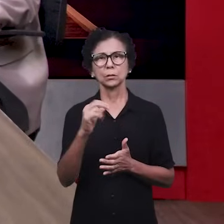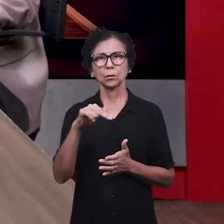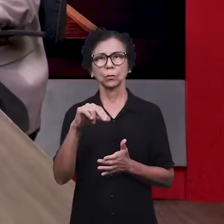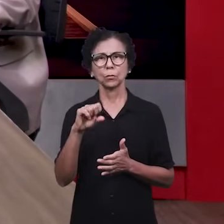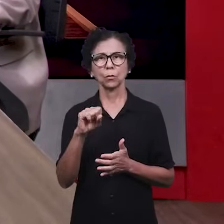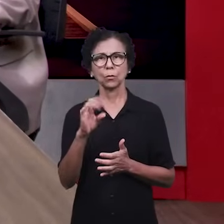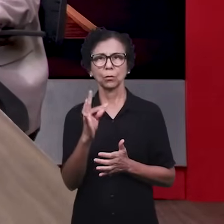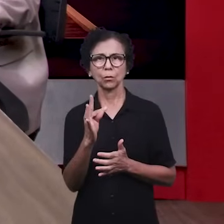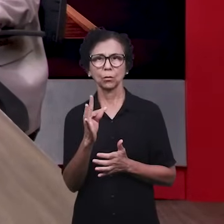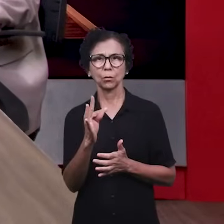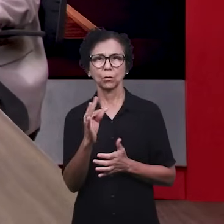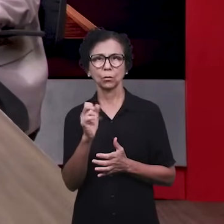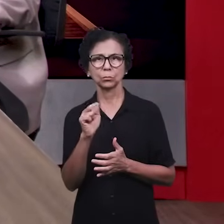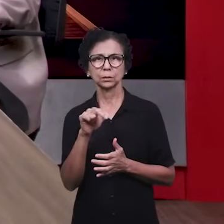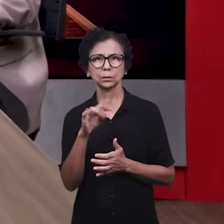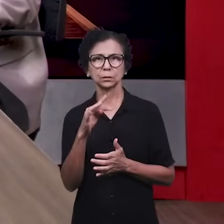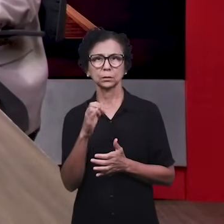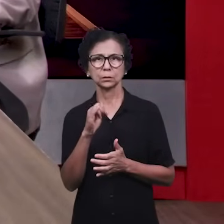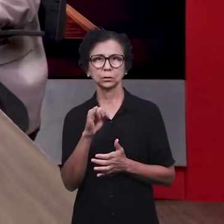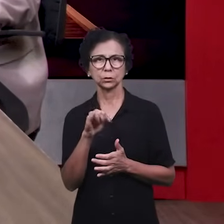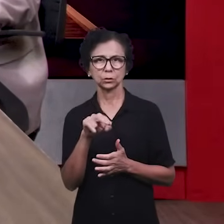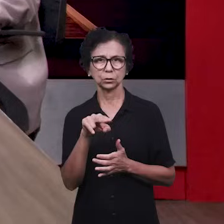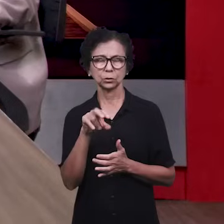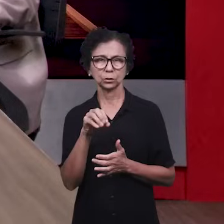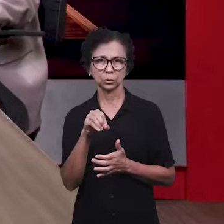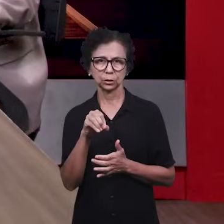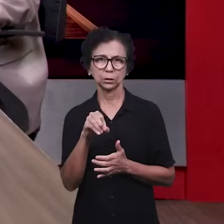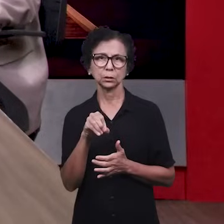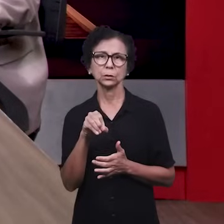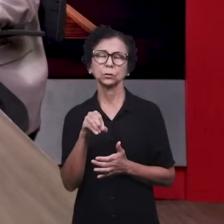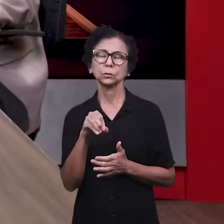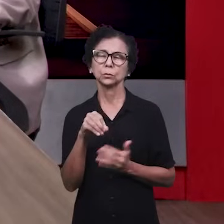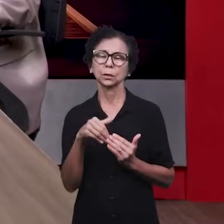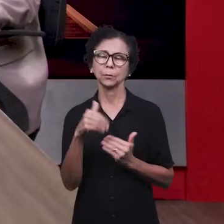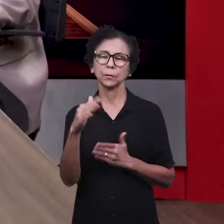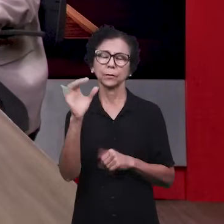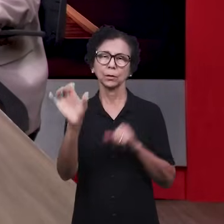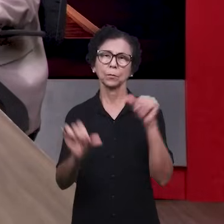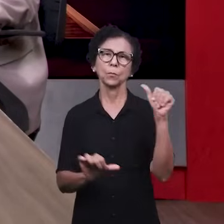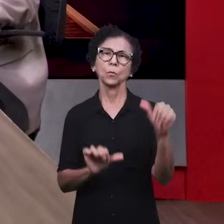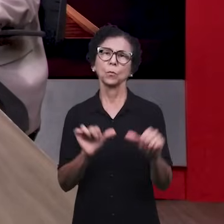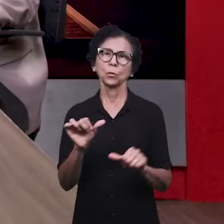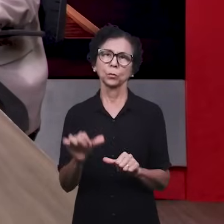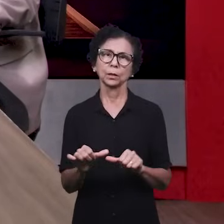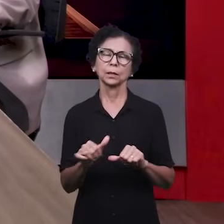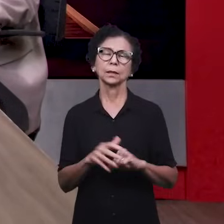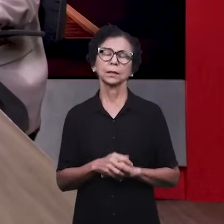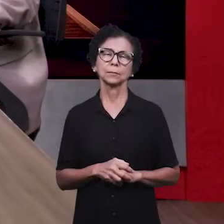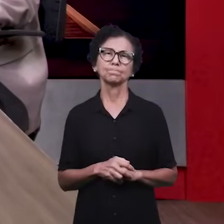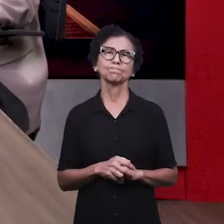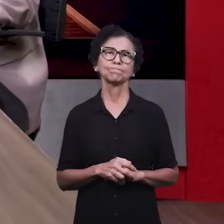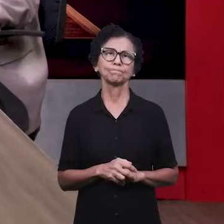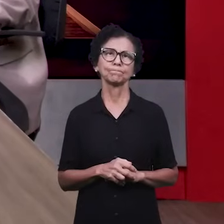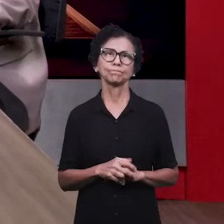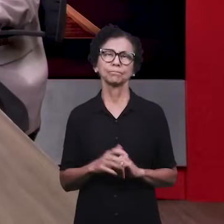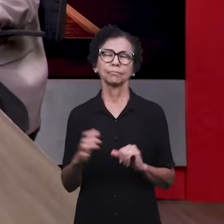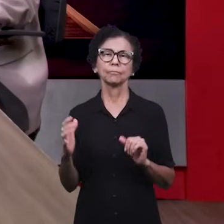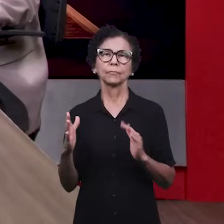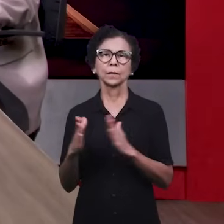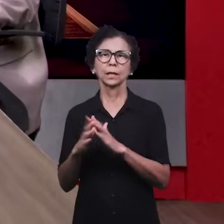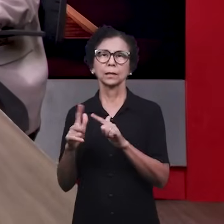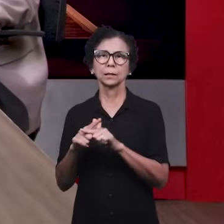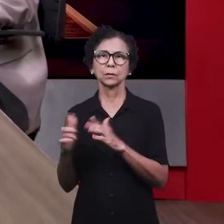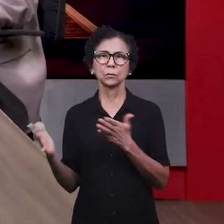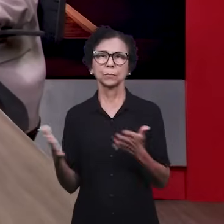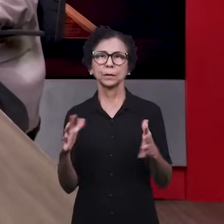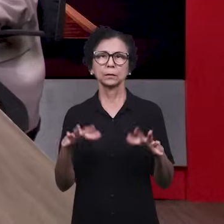proclama o edito, né? Então aí já tem uma outra mudança que entra a igreja medieval. Antes de entrar na igreja medieval, eu